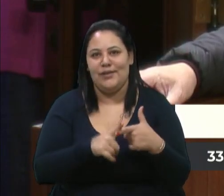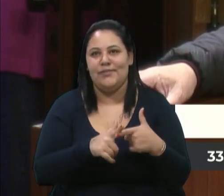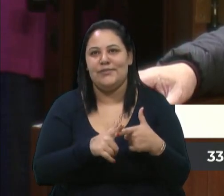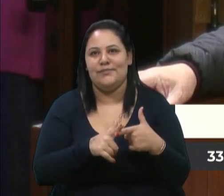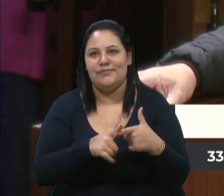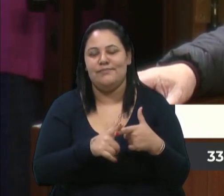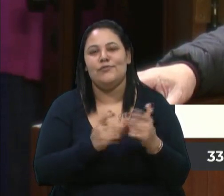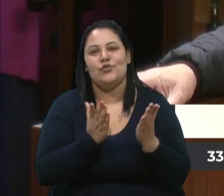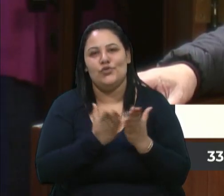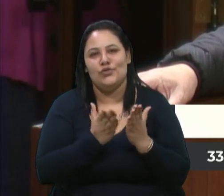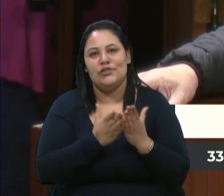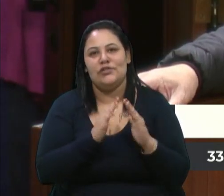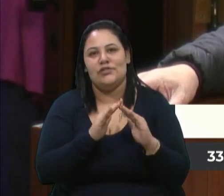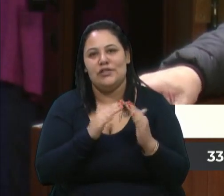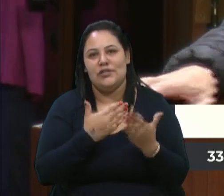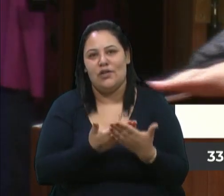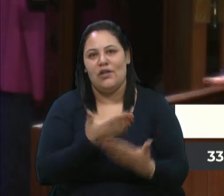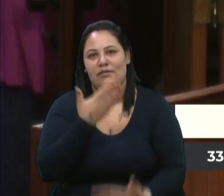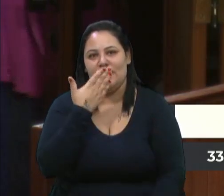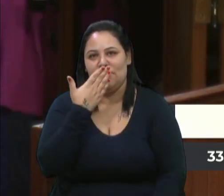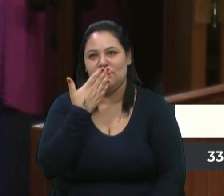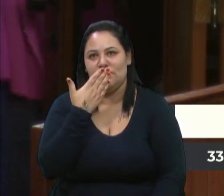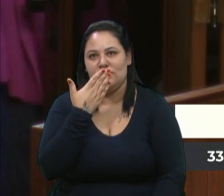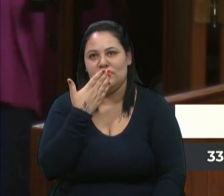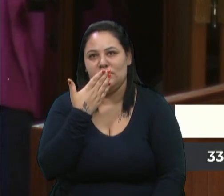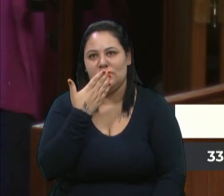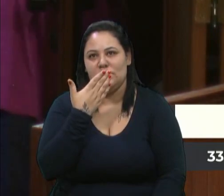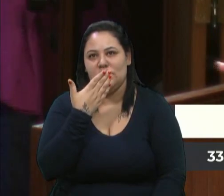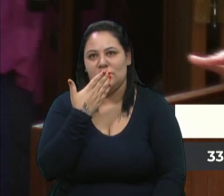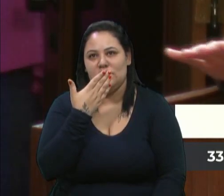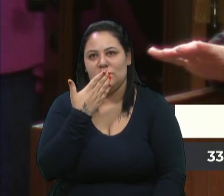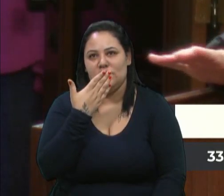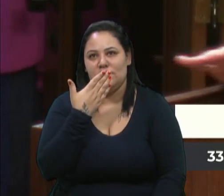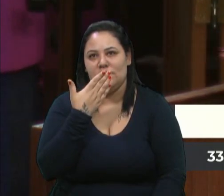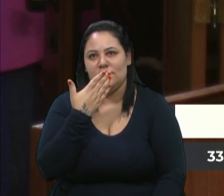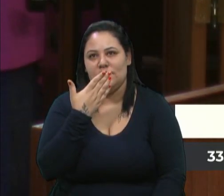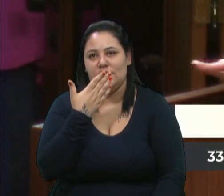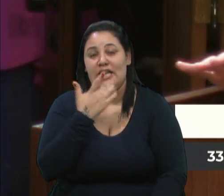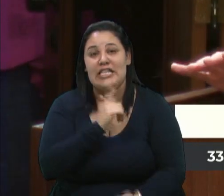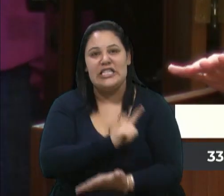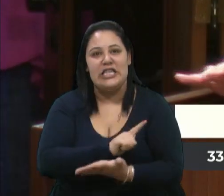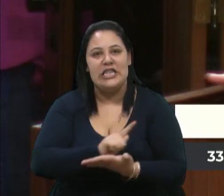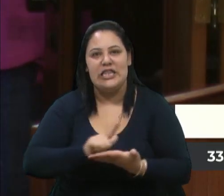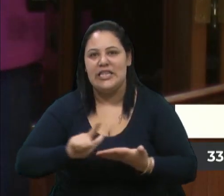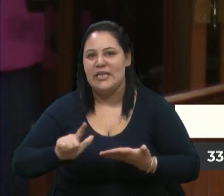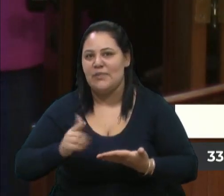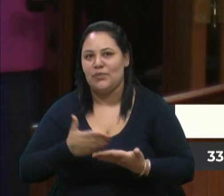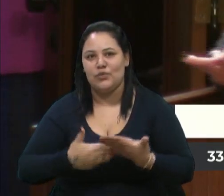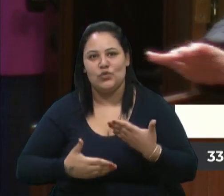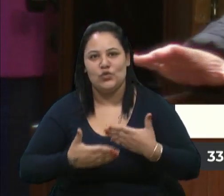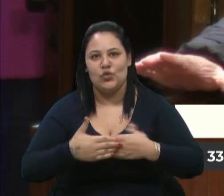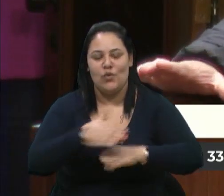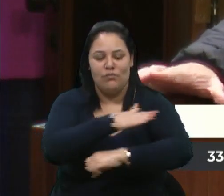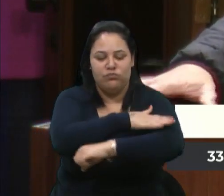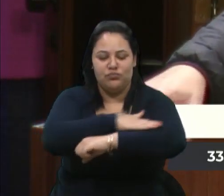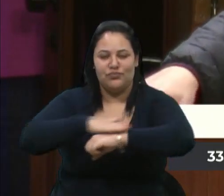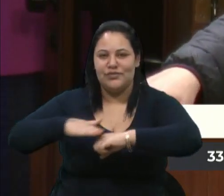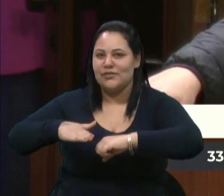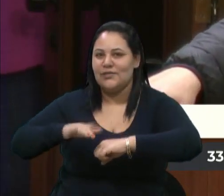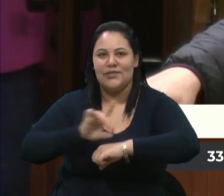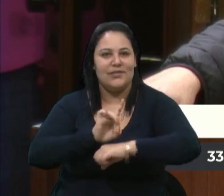da escola que está na frente. E eles limpam toda a calçada, eles não deixam nada